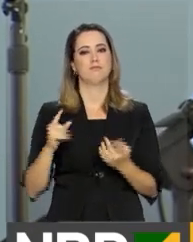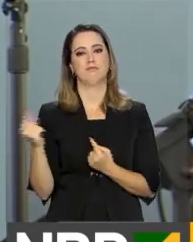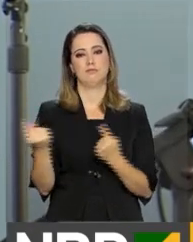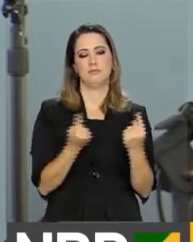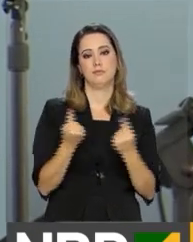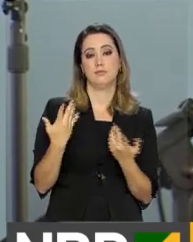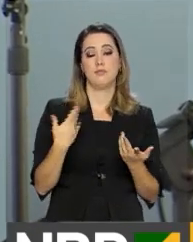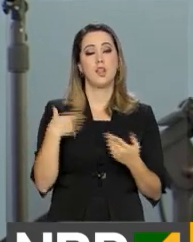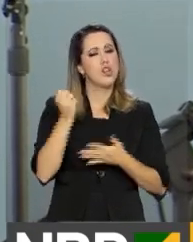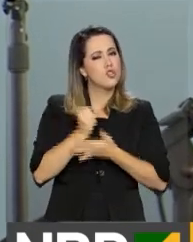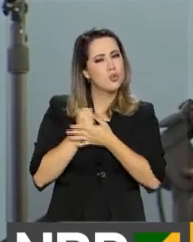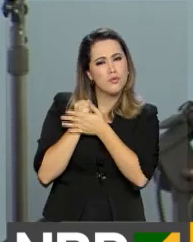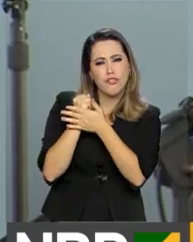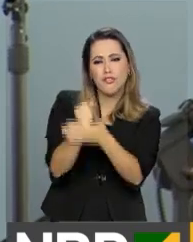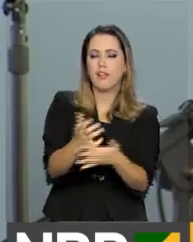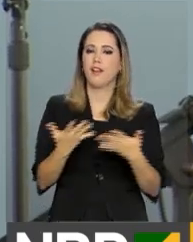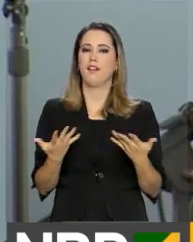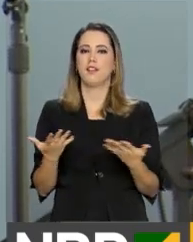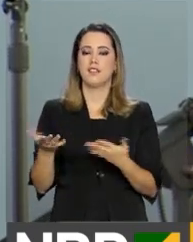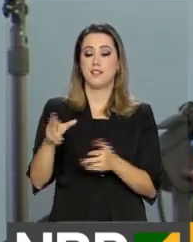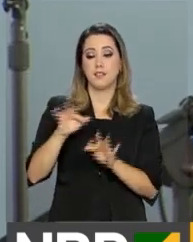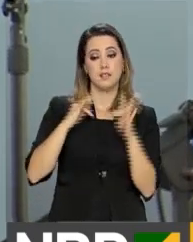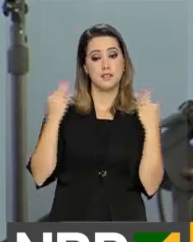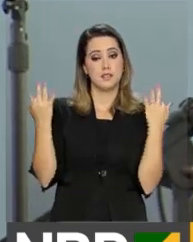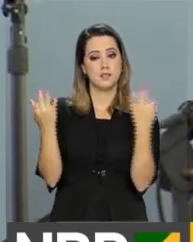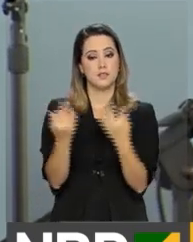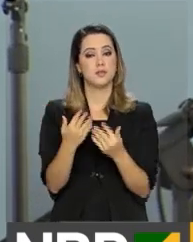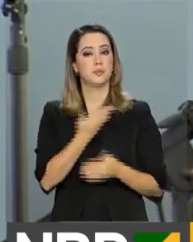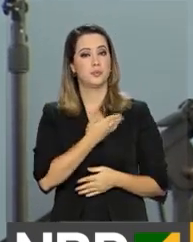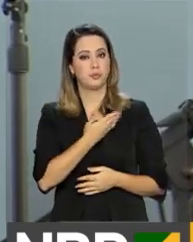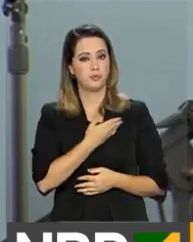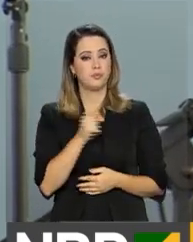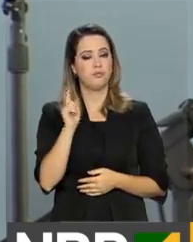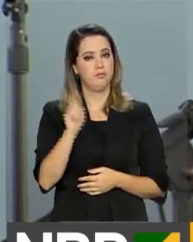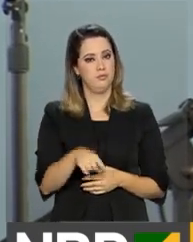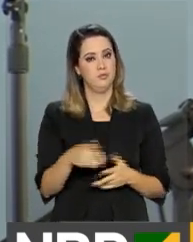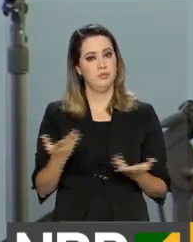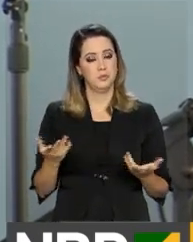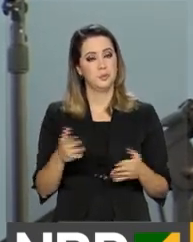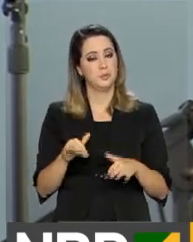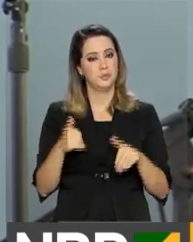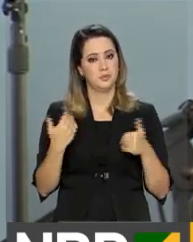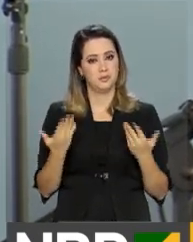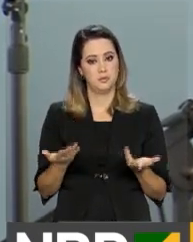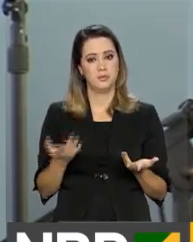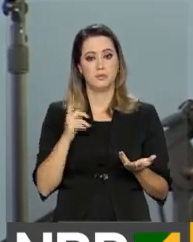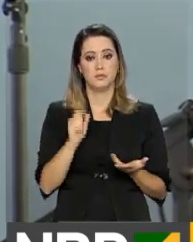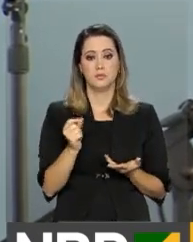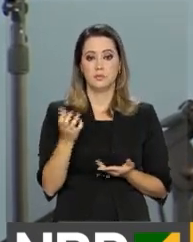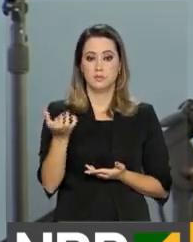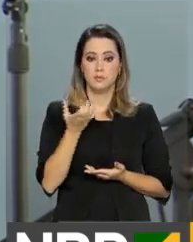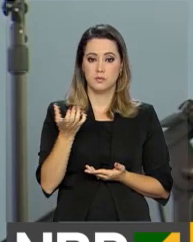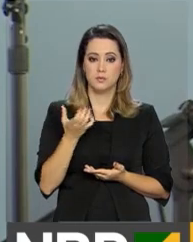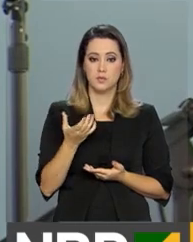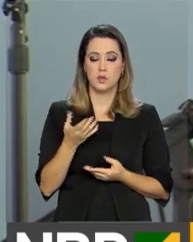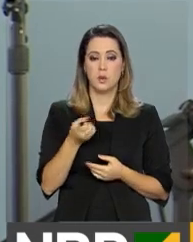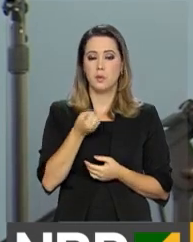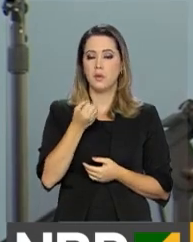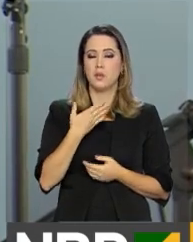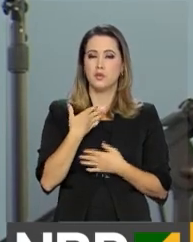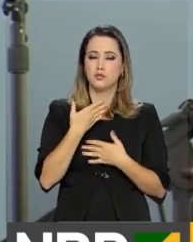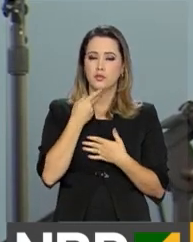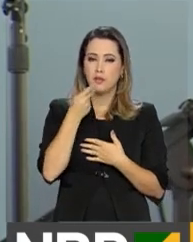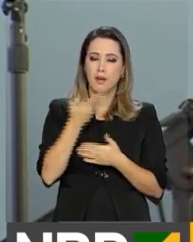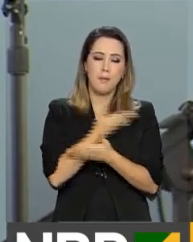É um momento de entrega entre as famílias e os amigos. E por isto eu quero desejar a